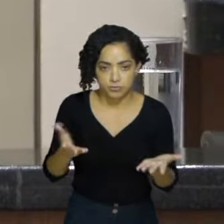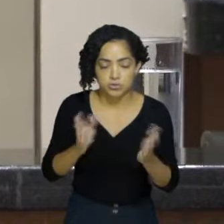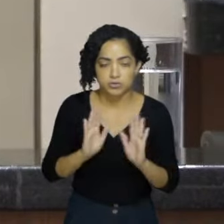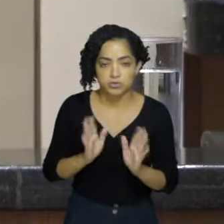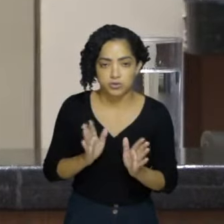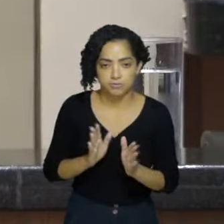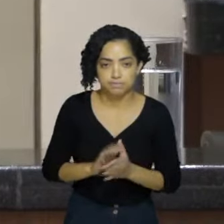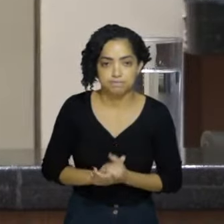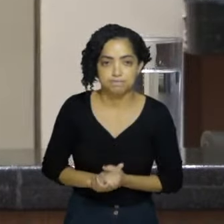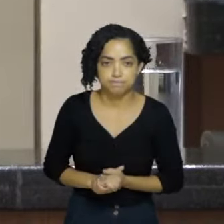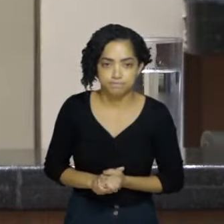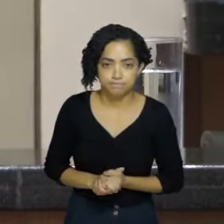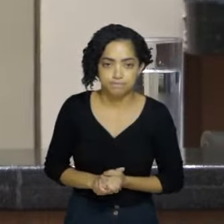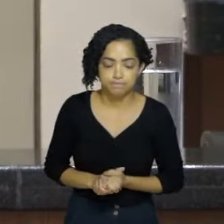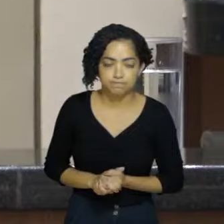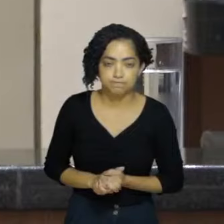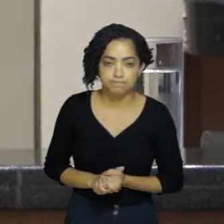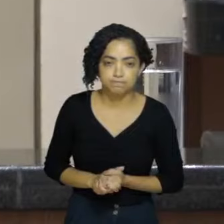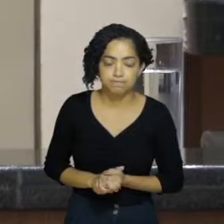disponibilizado